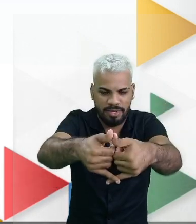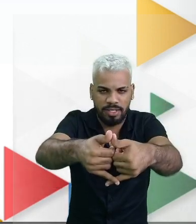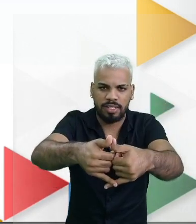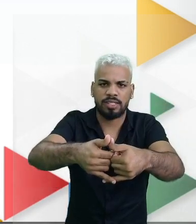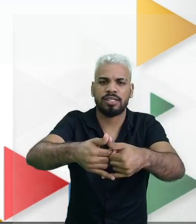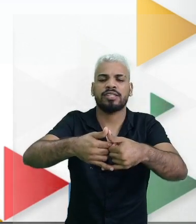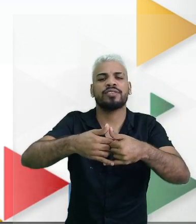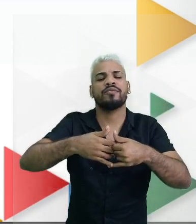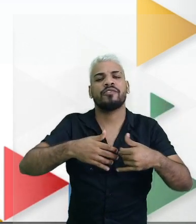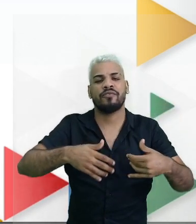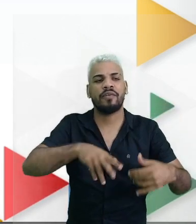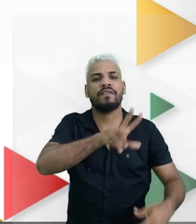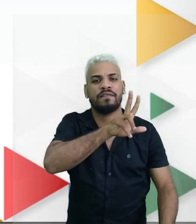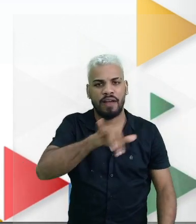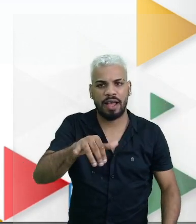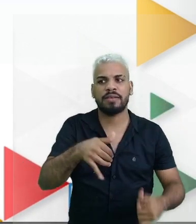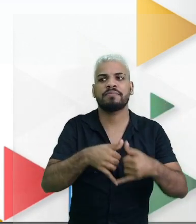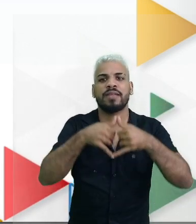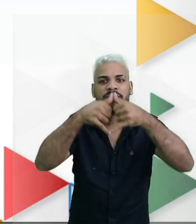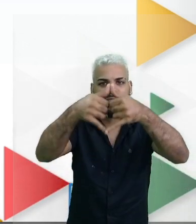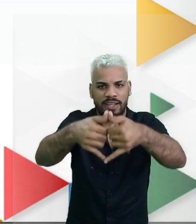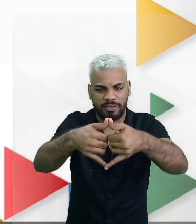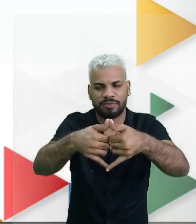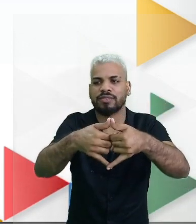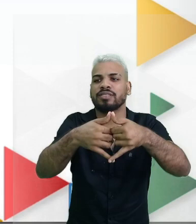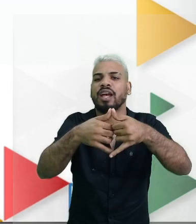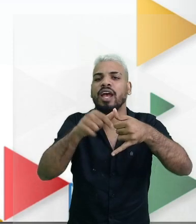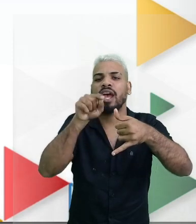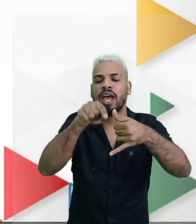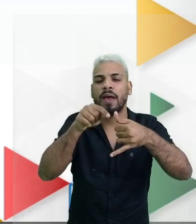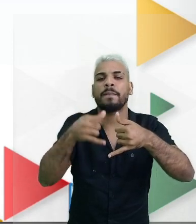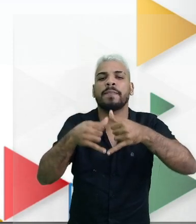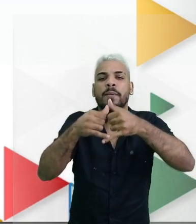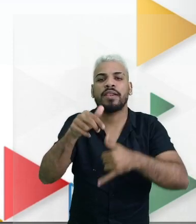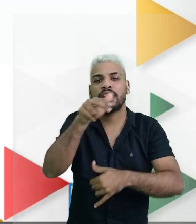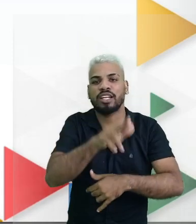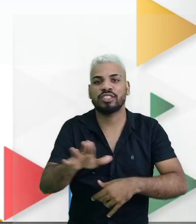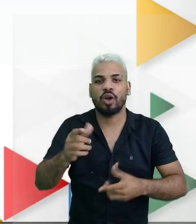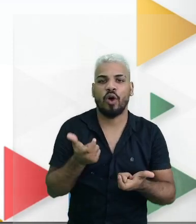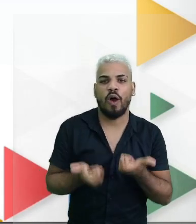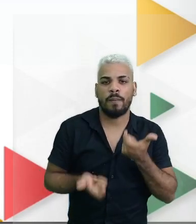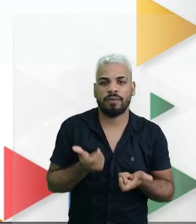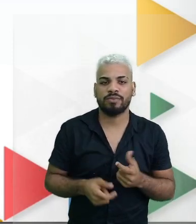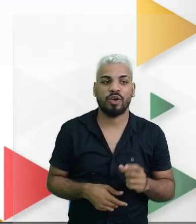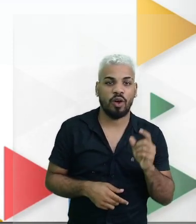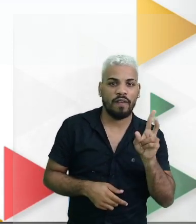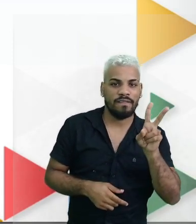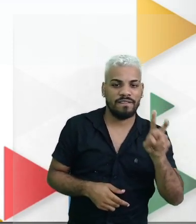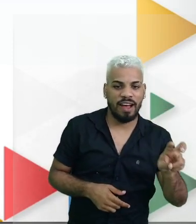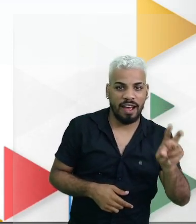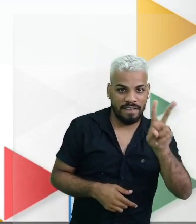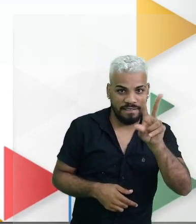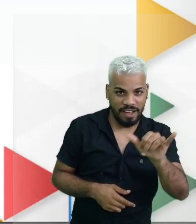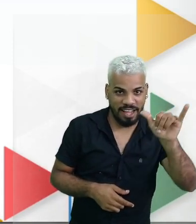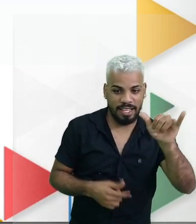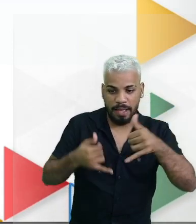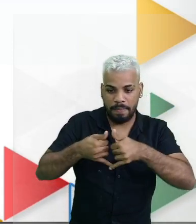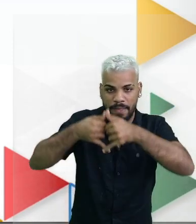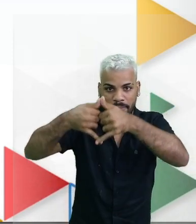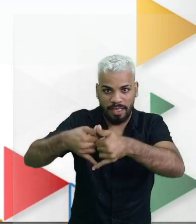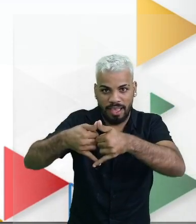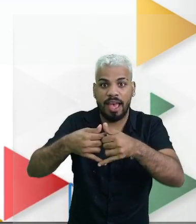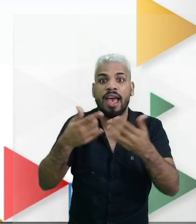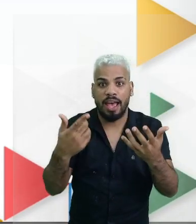A Mostra Nacional de Robótica vai premiar, olha aí, dois verbos, vai premiar